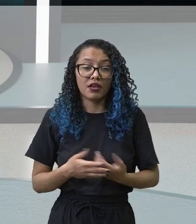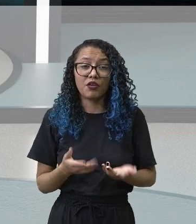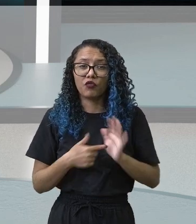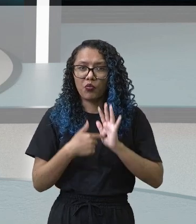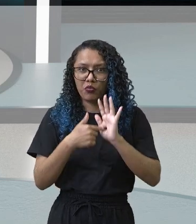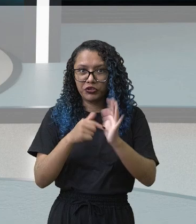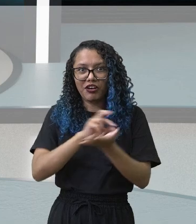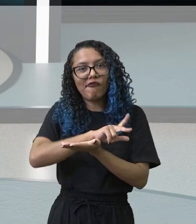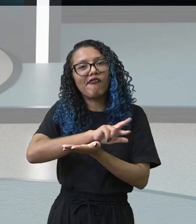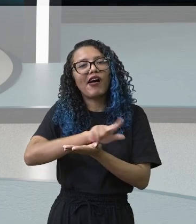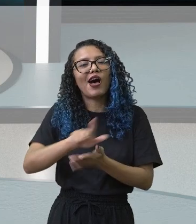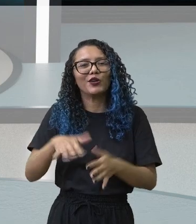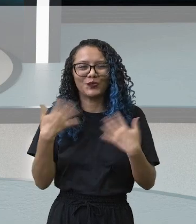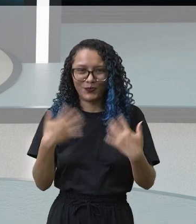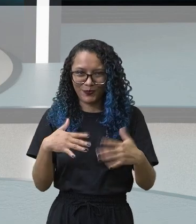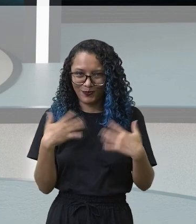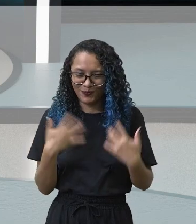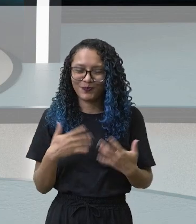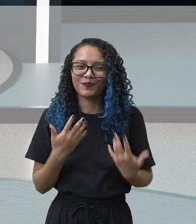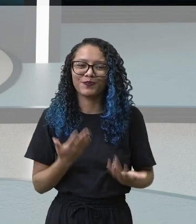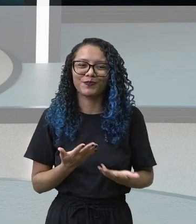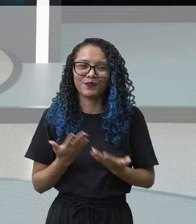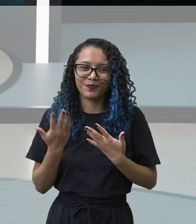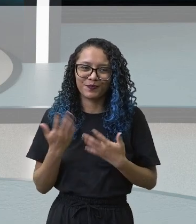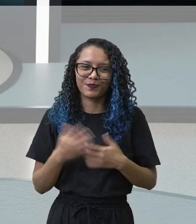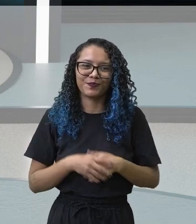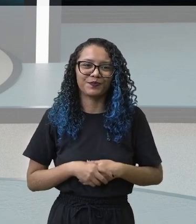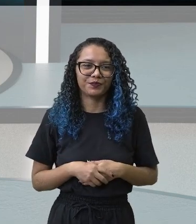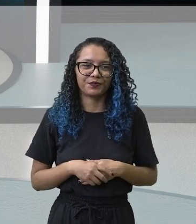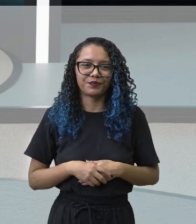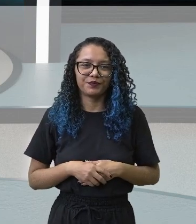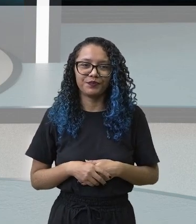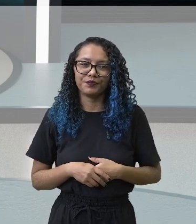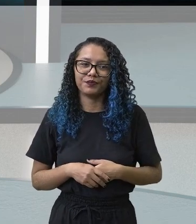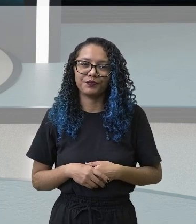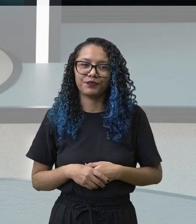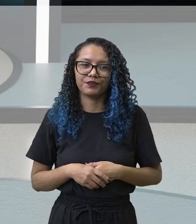animais Ok vamos aqui comigo vejam los